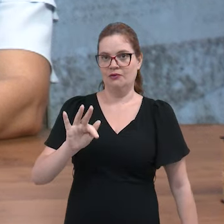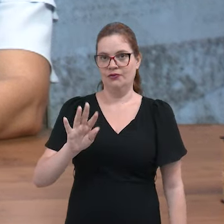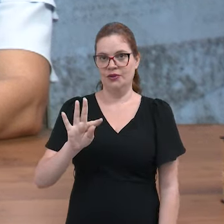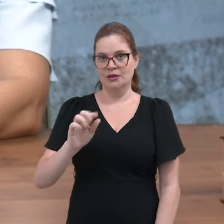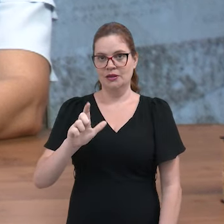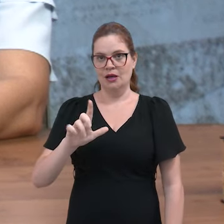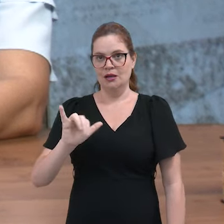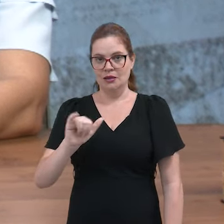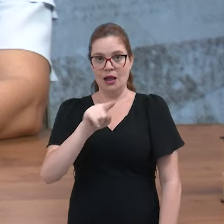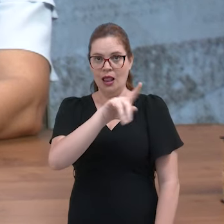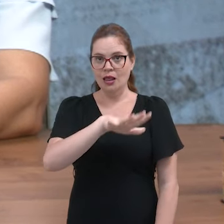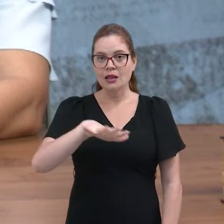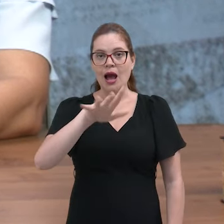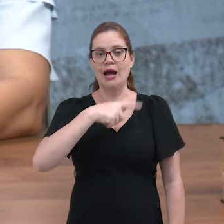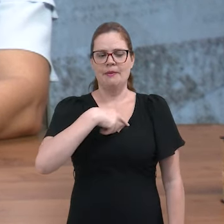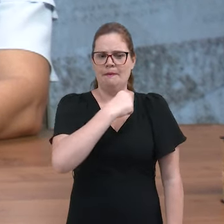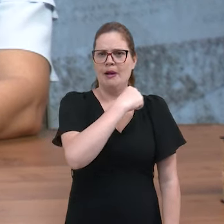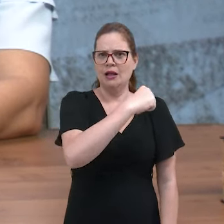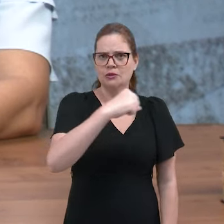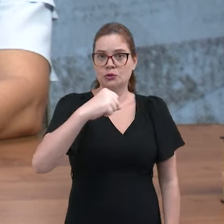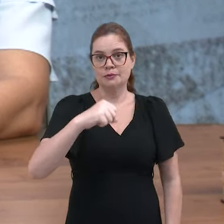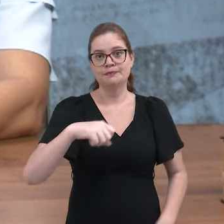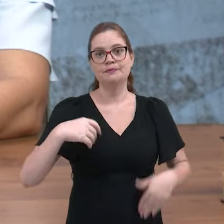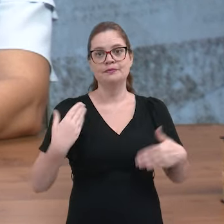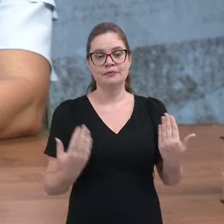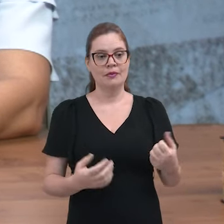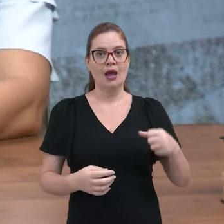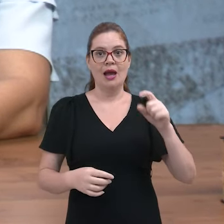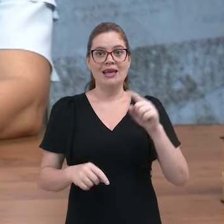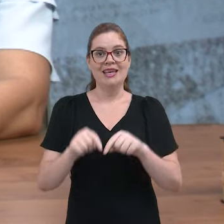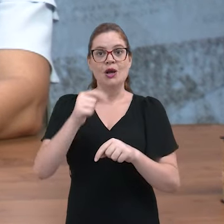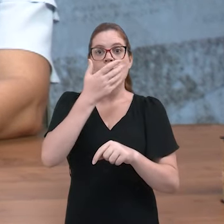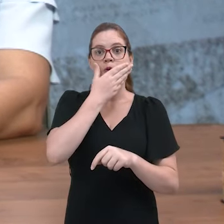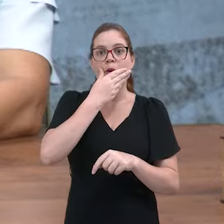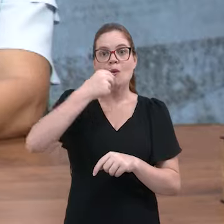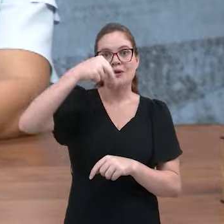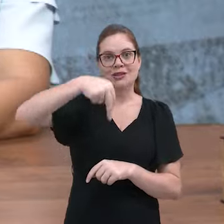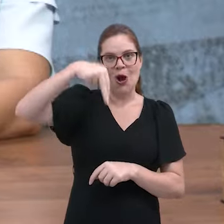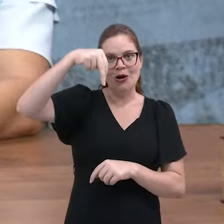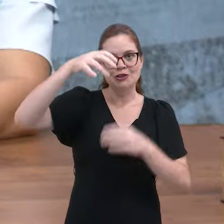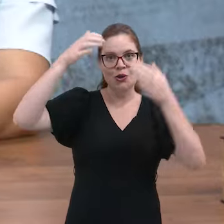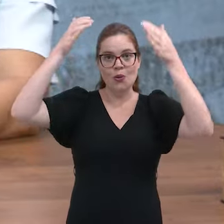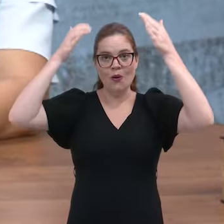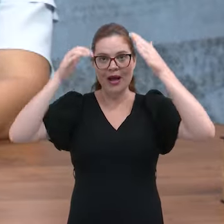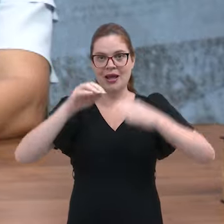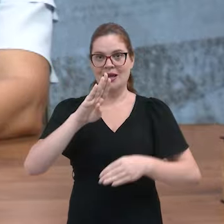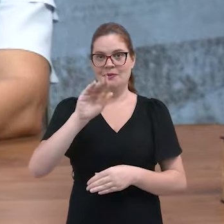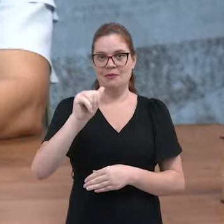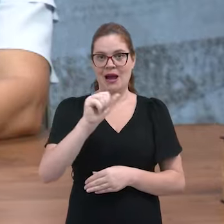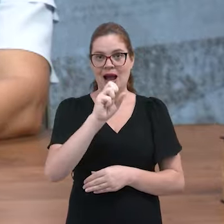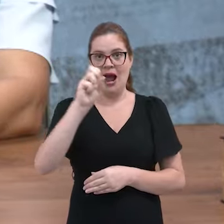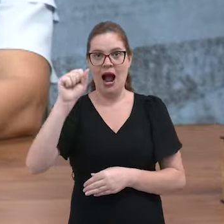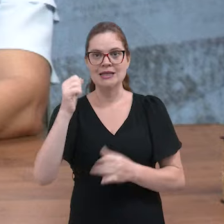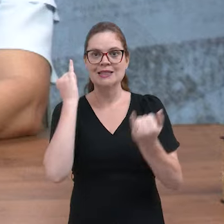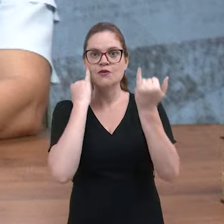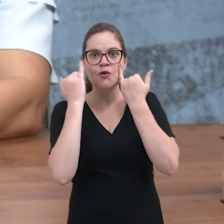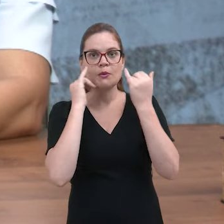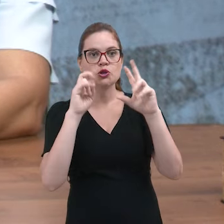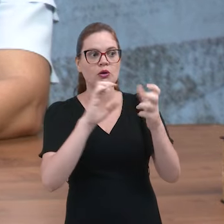E sucedeu que, ouvindo-o Baasa, deixou de edificar a Ramá e ficou em